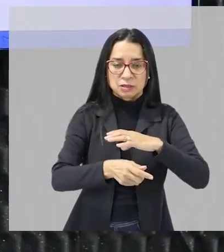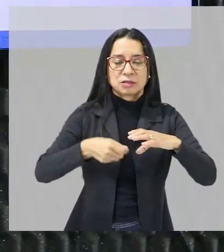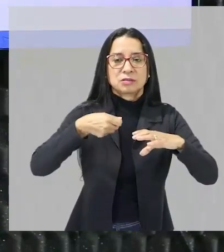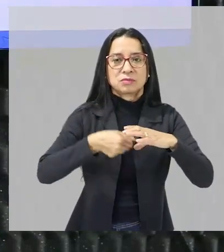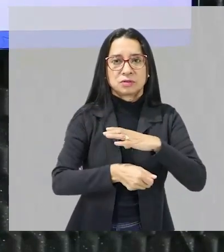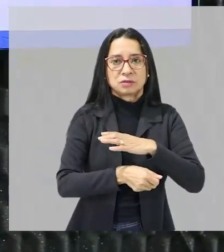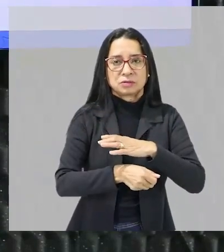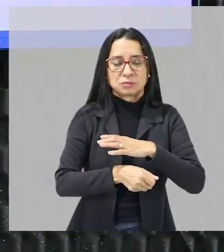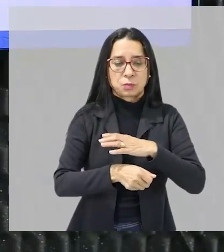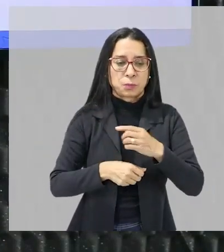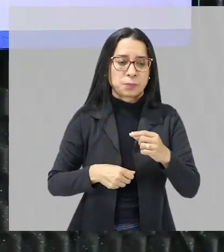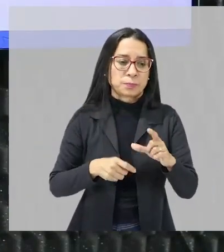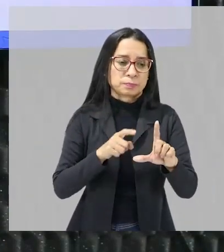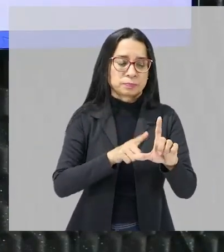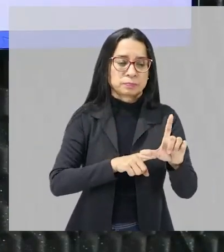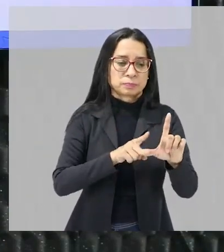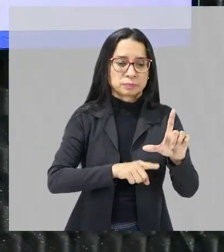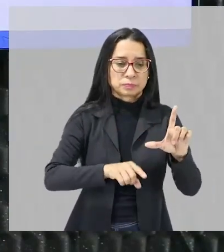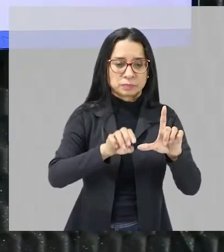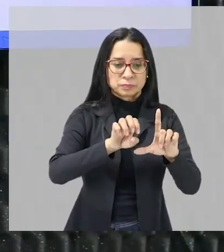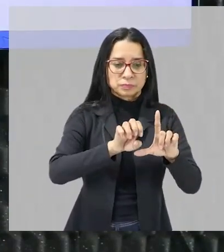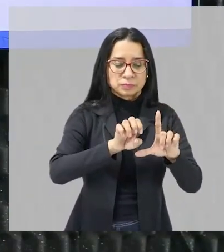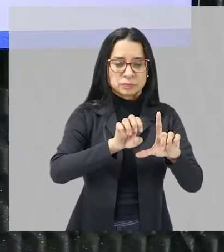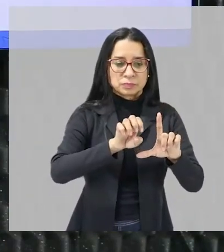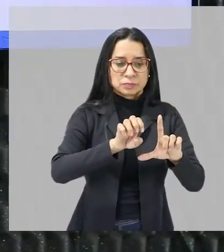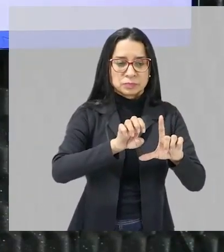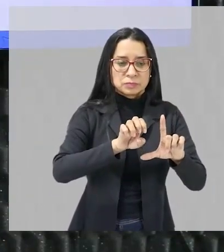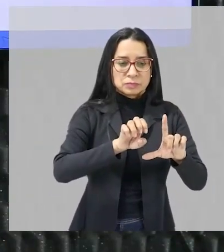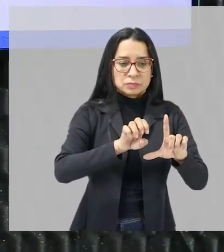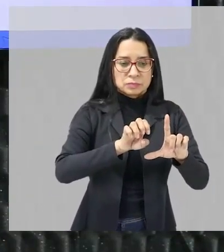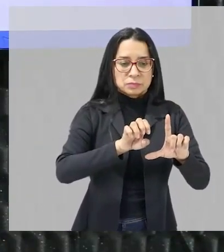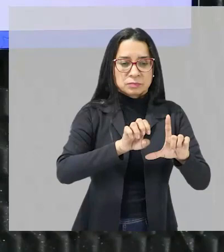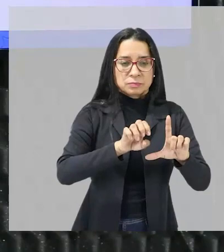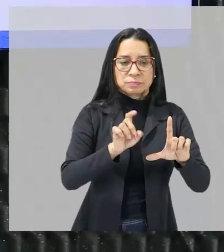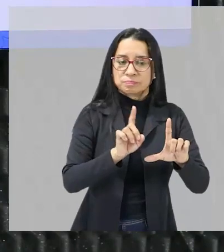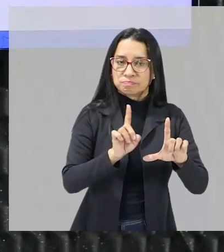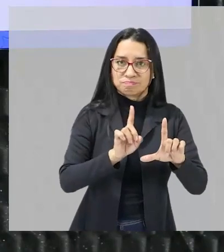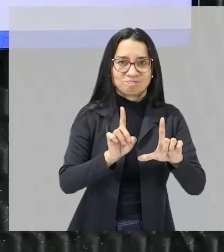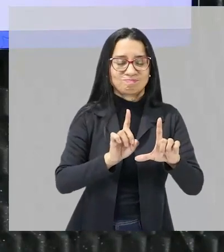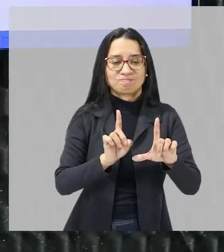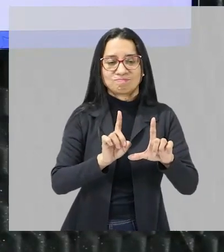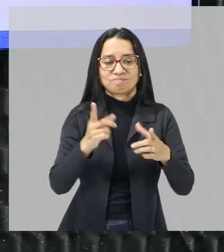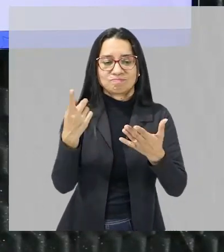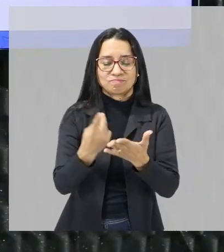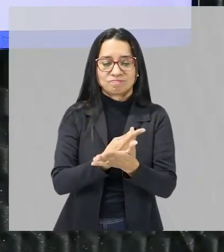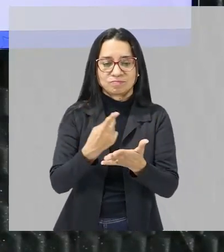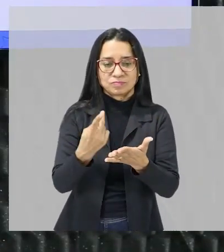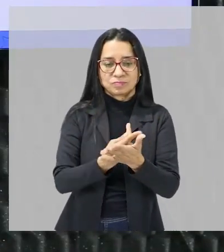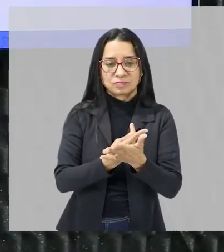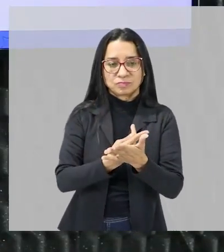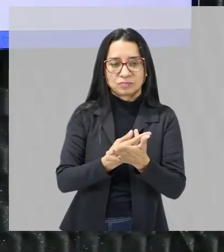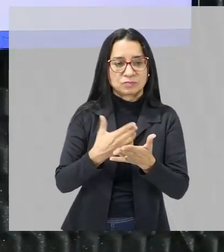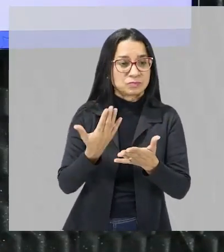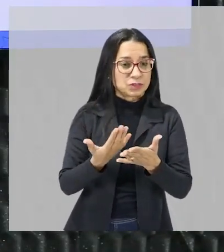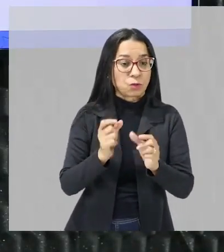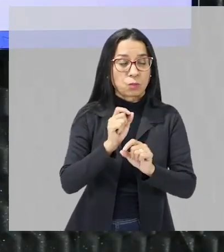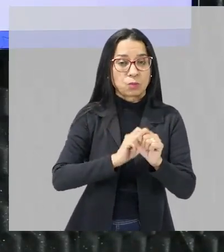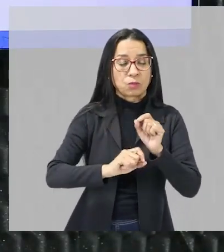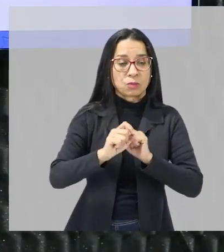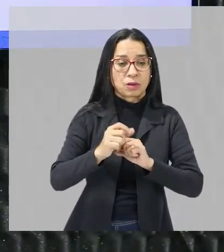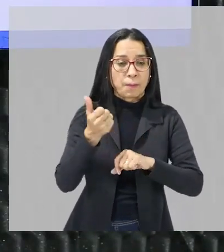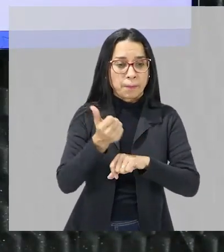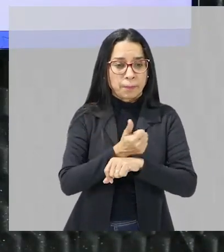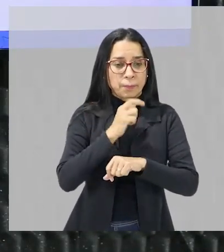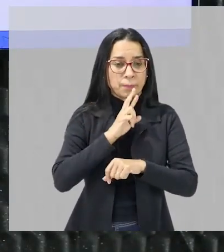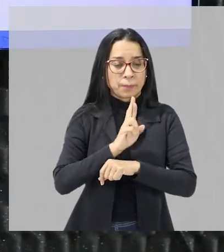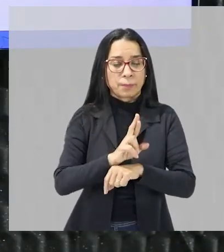e etc. Ela enfraquece a eficiência dos mercados? Também não necessariamente. Então, a que melhor